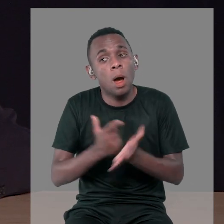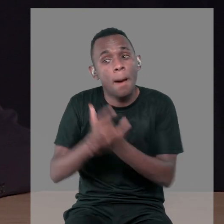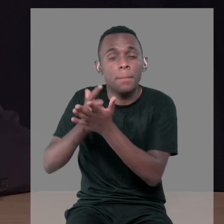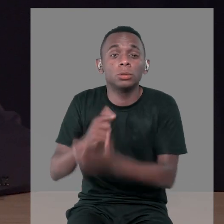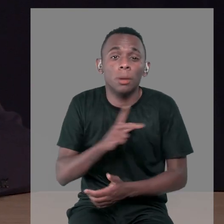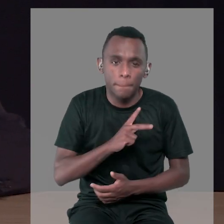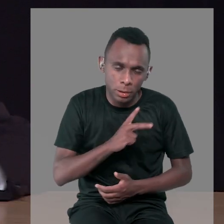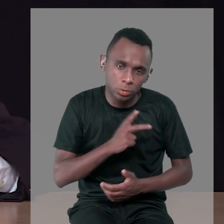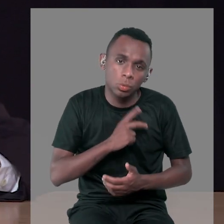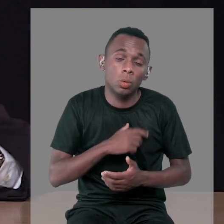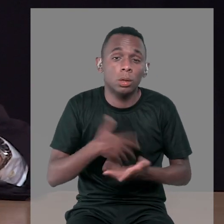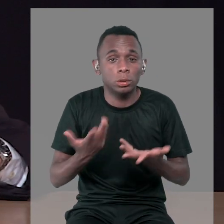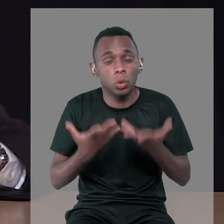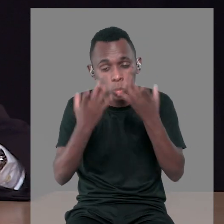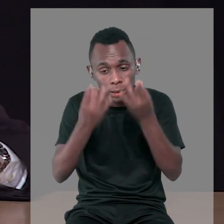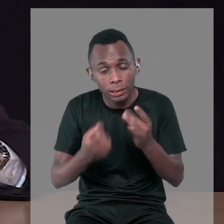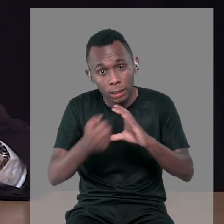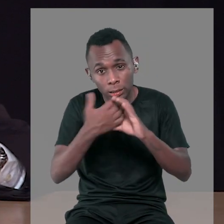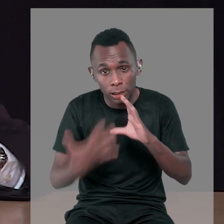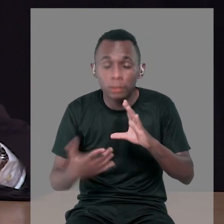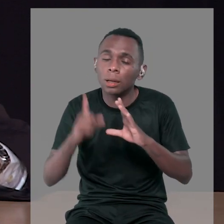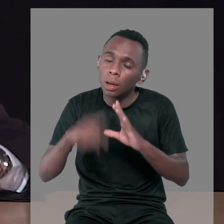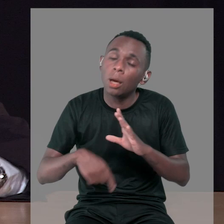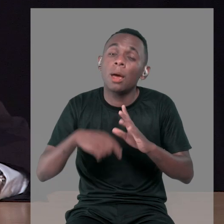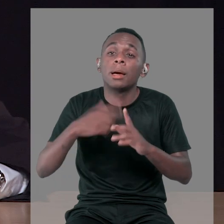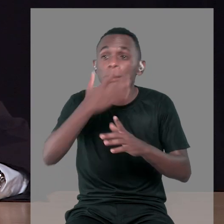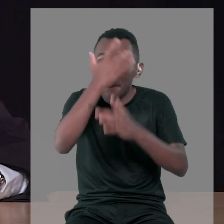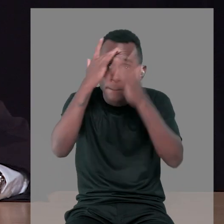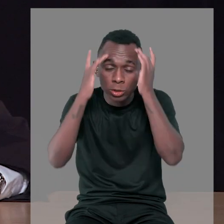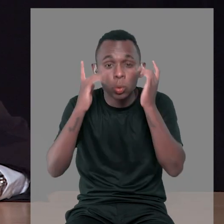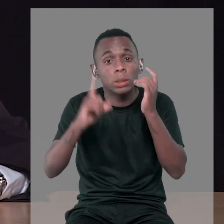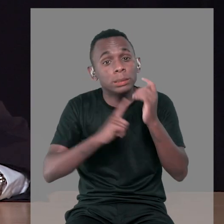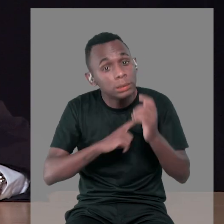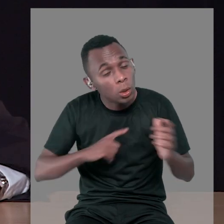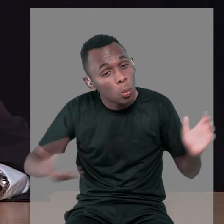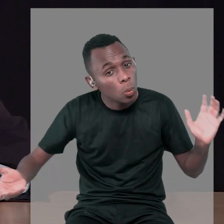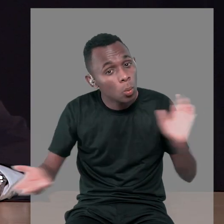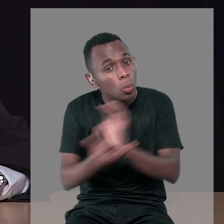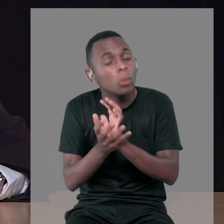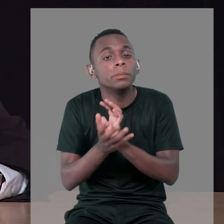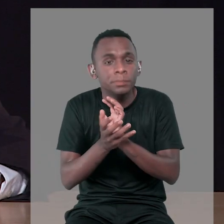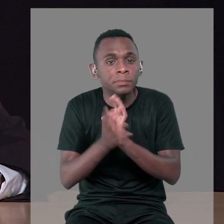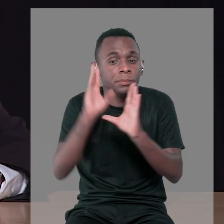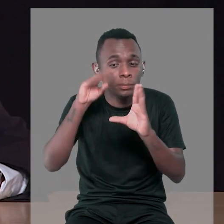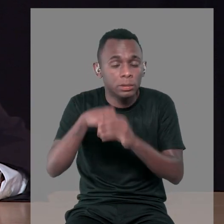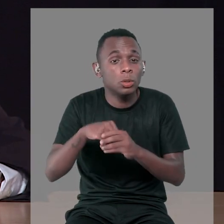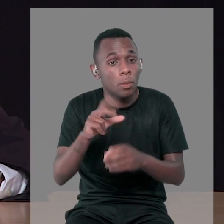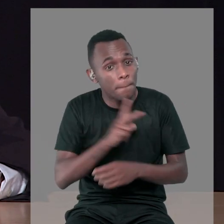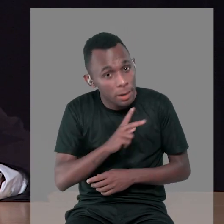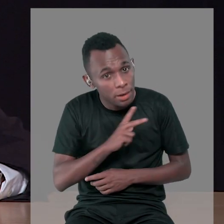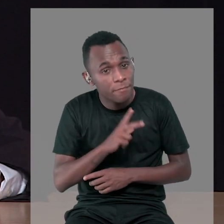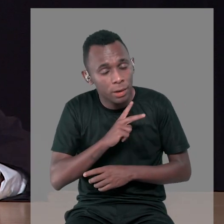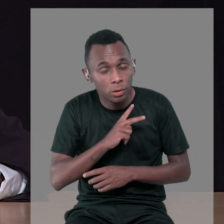determinante aí é esse, é o fato de que se constitui, né, num grupo particular dentro de uma estrutura maior, seja ela